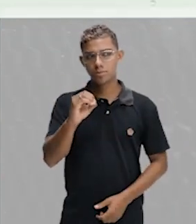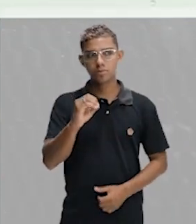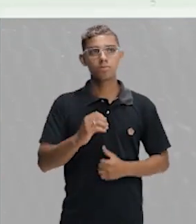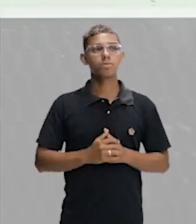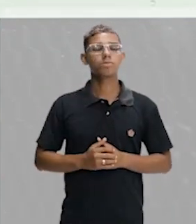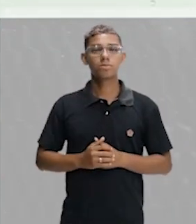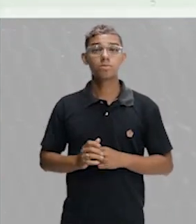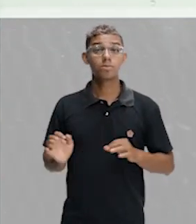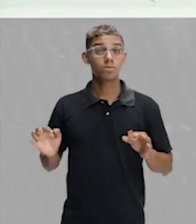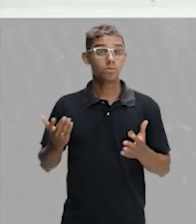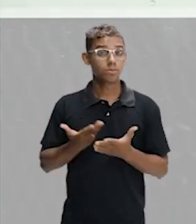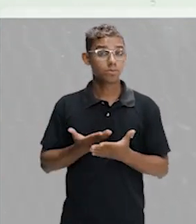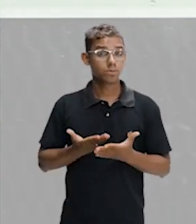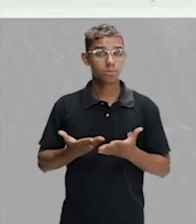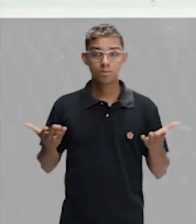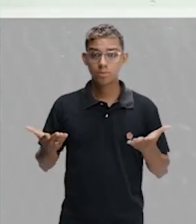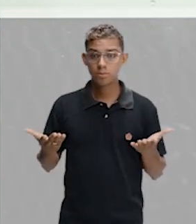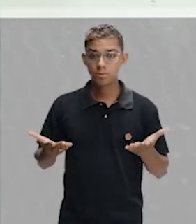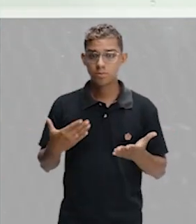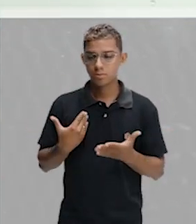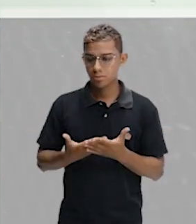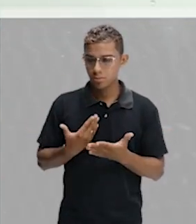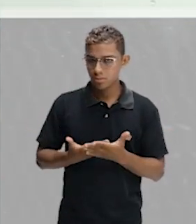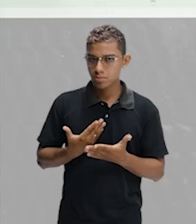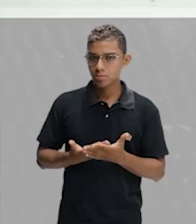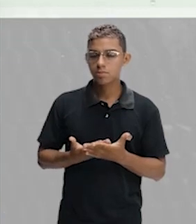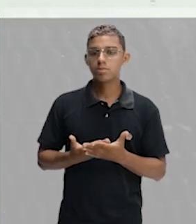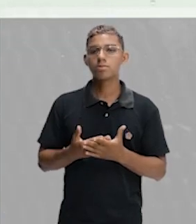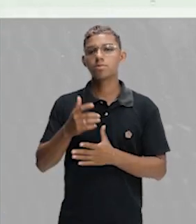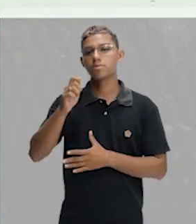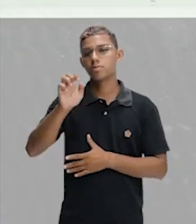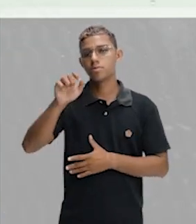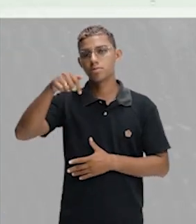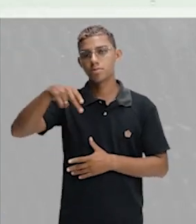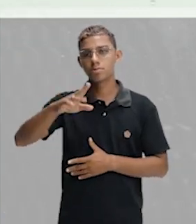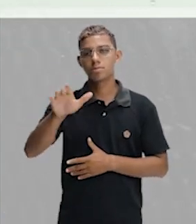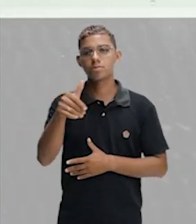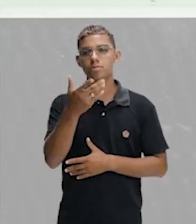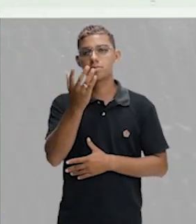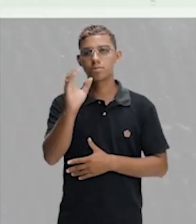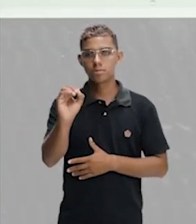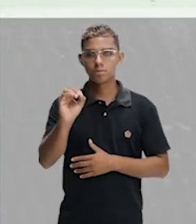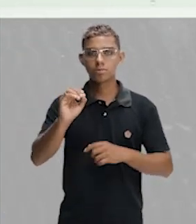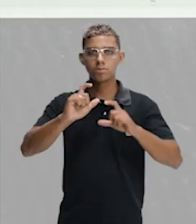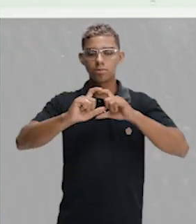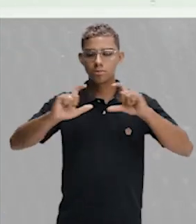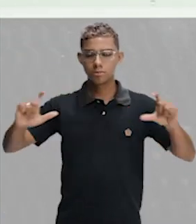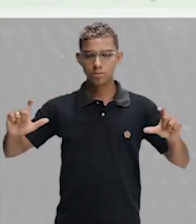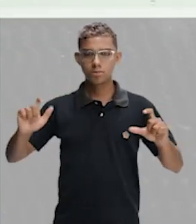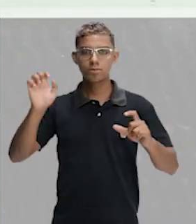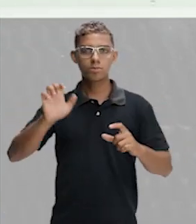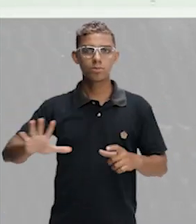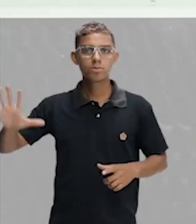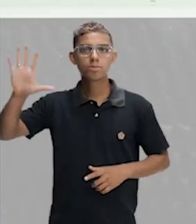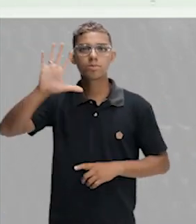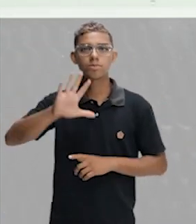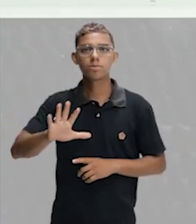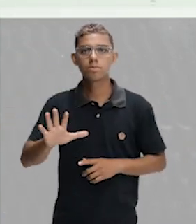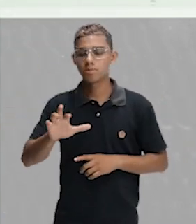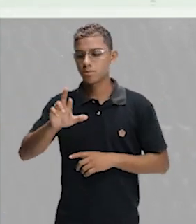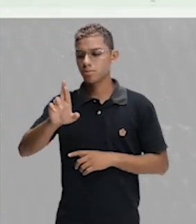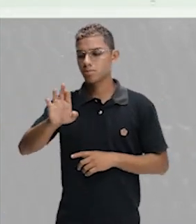então na aula de hoje a gente estudou equação reduzida da reta Já estudamos equação geral da reta